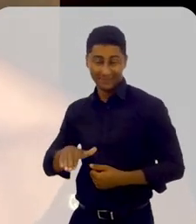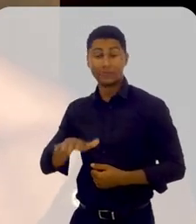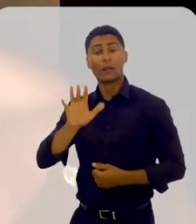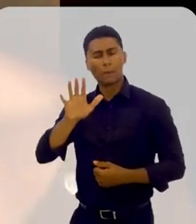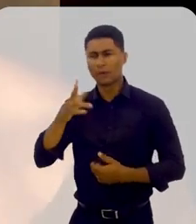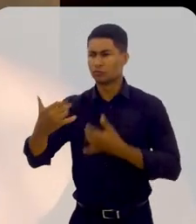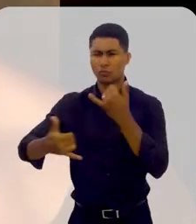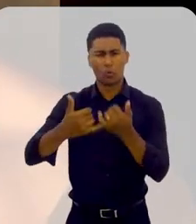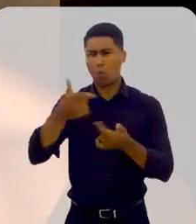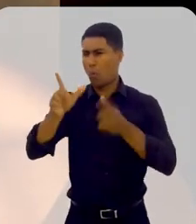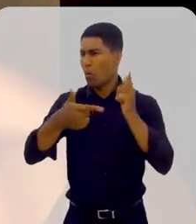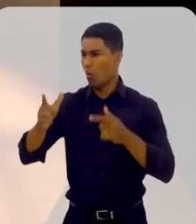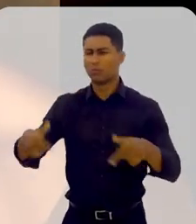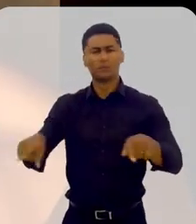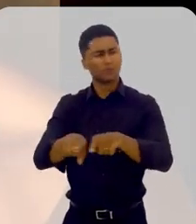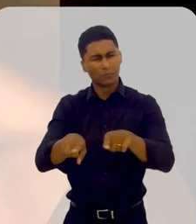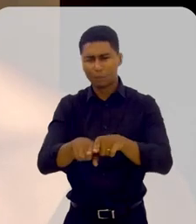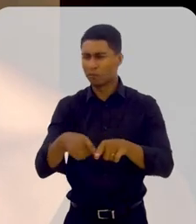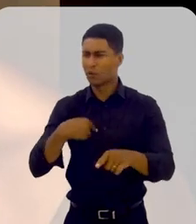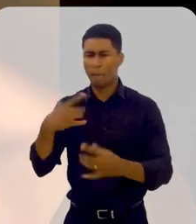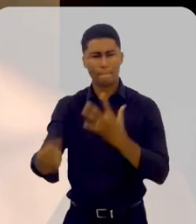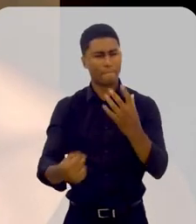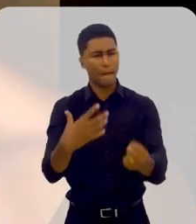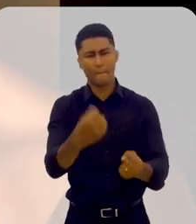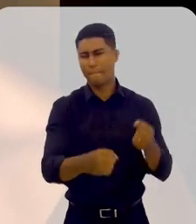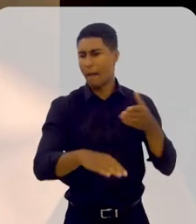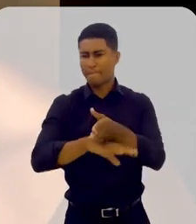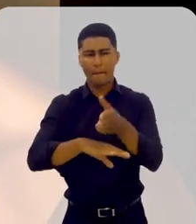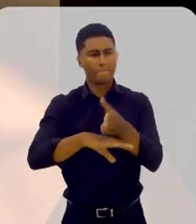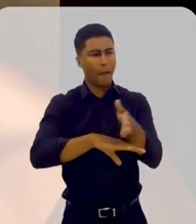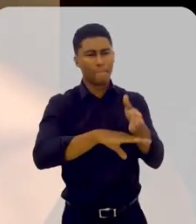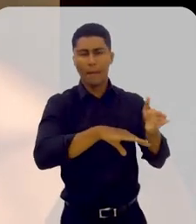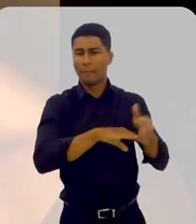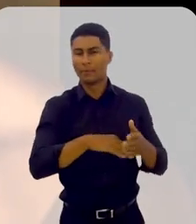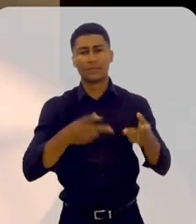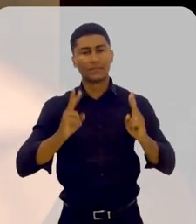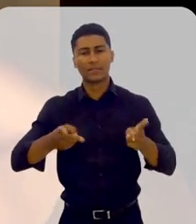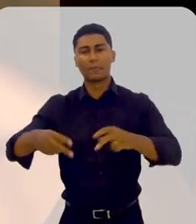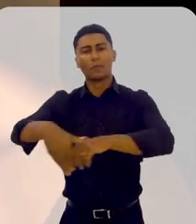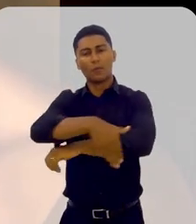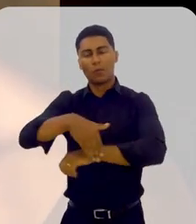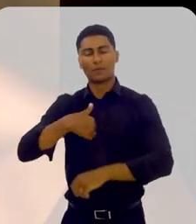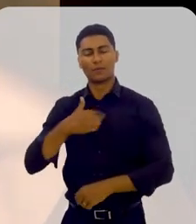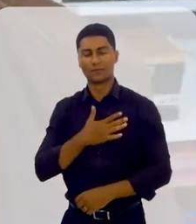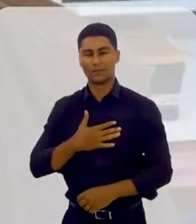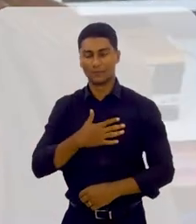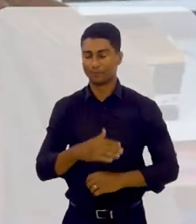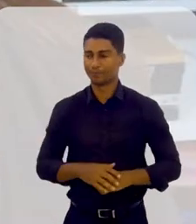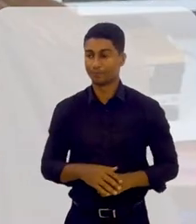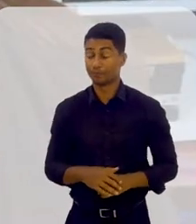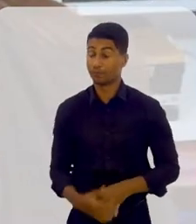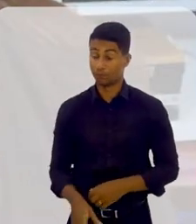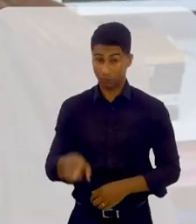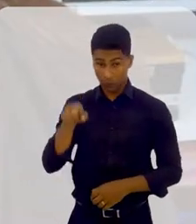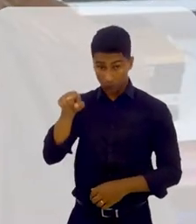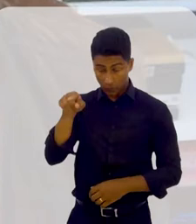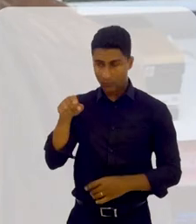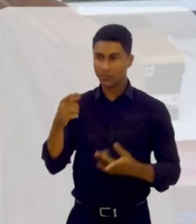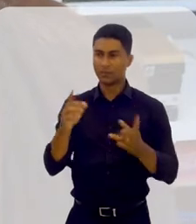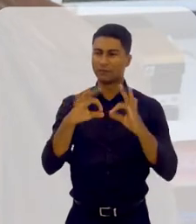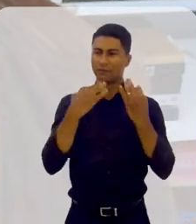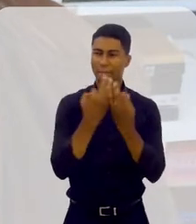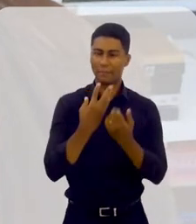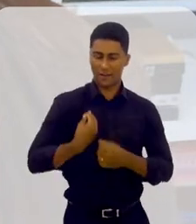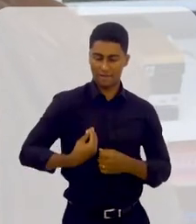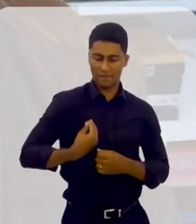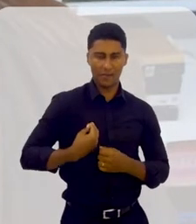molecada, todos os outros jogos eu participava e tinha muito esse hábito de estar na rua, de ficar na rua. Como era a sua